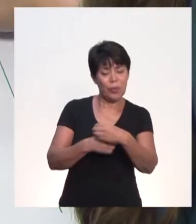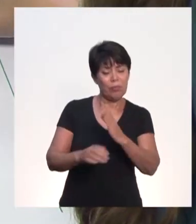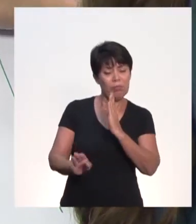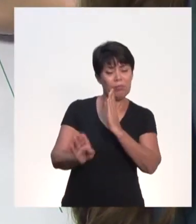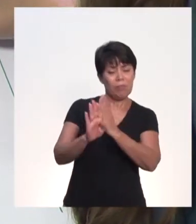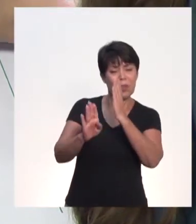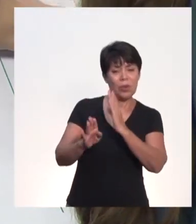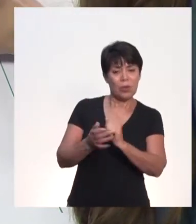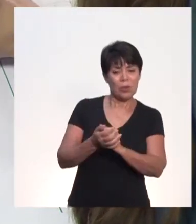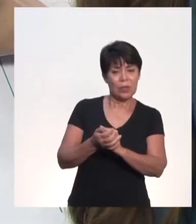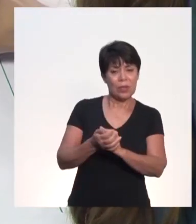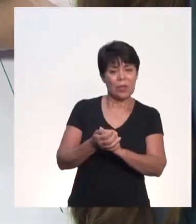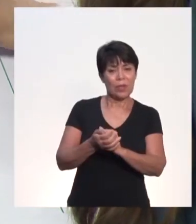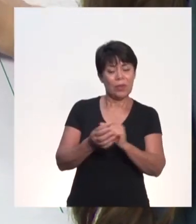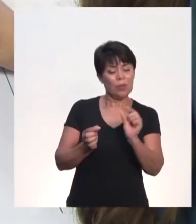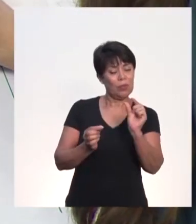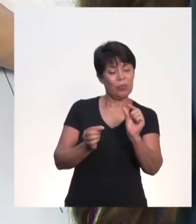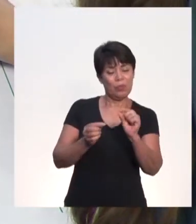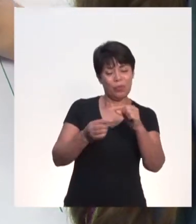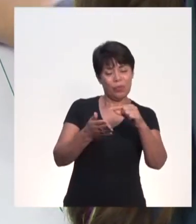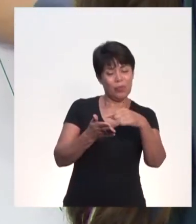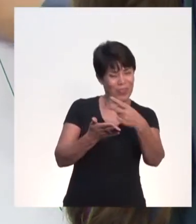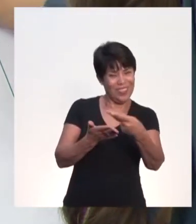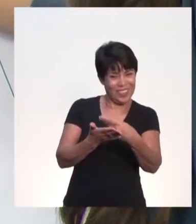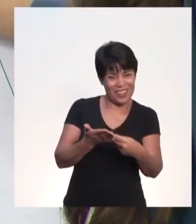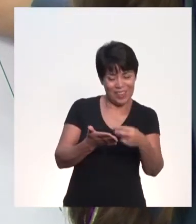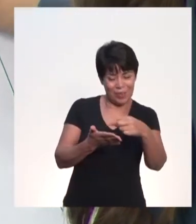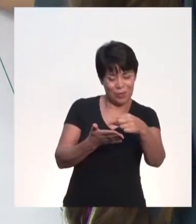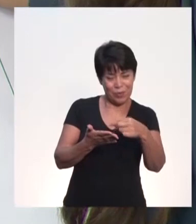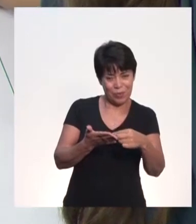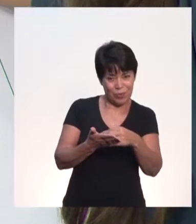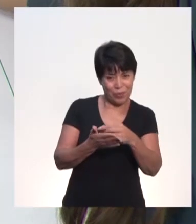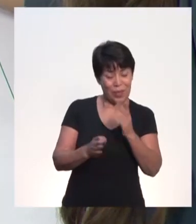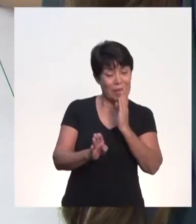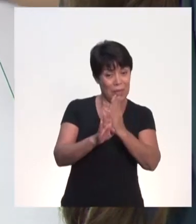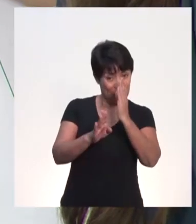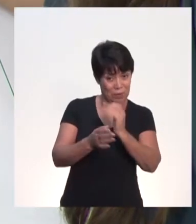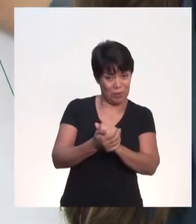antígeno que está atenuado, ou seja, que está zonzo, que está morto.